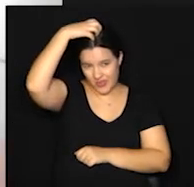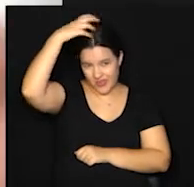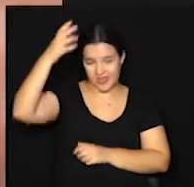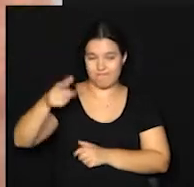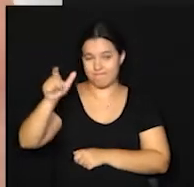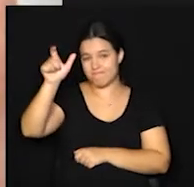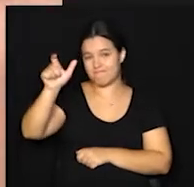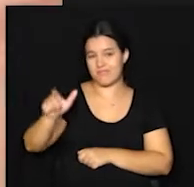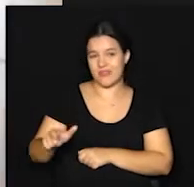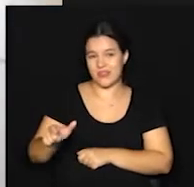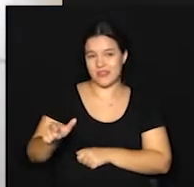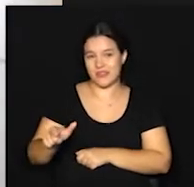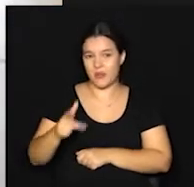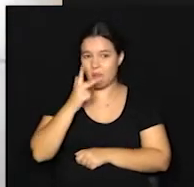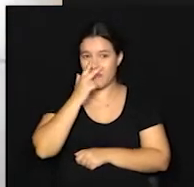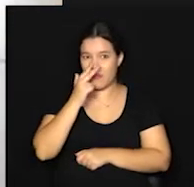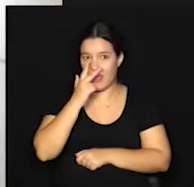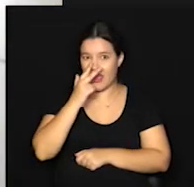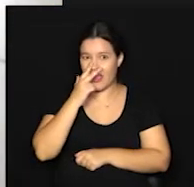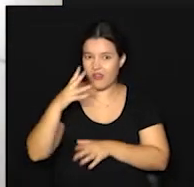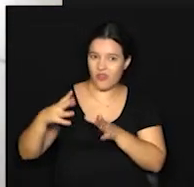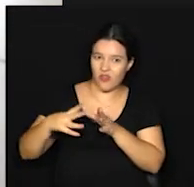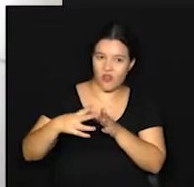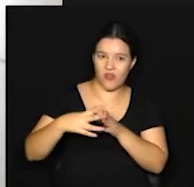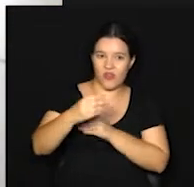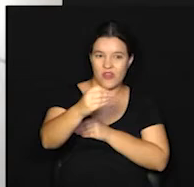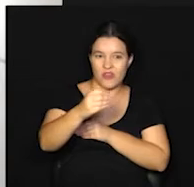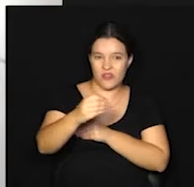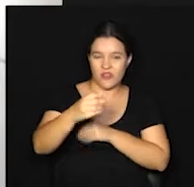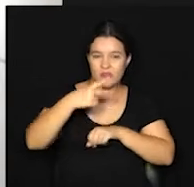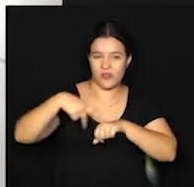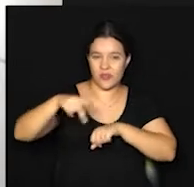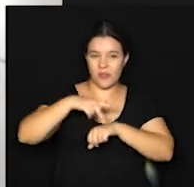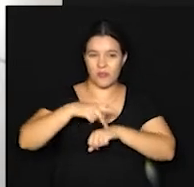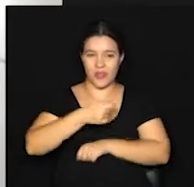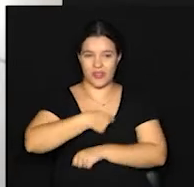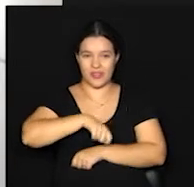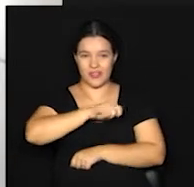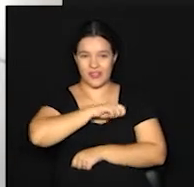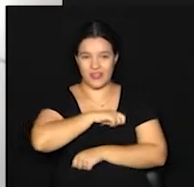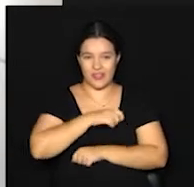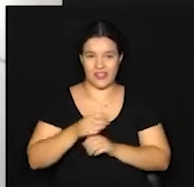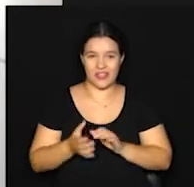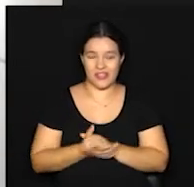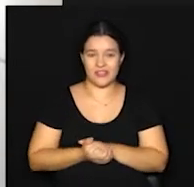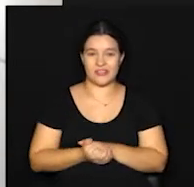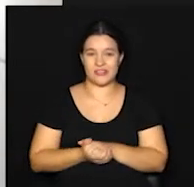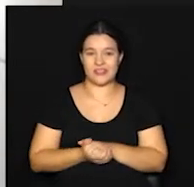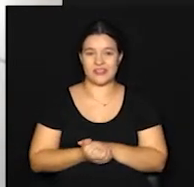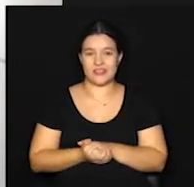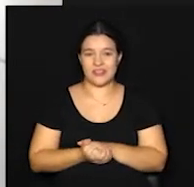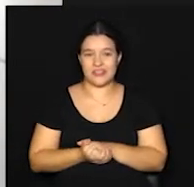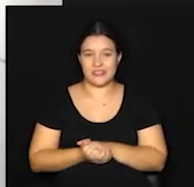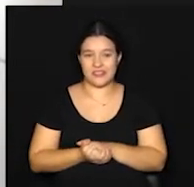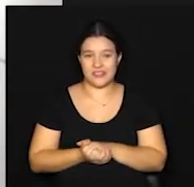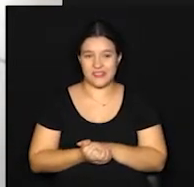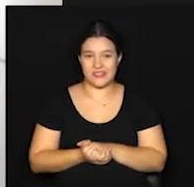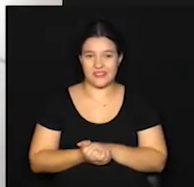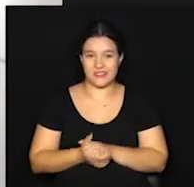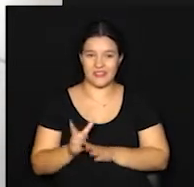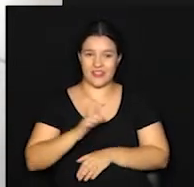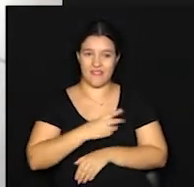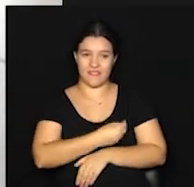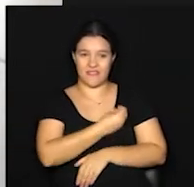vamos dizer, fugiu, né, do seu país, que é a Espanha, né, o rei emérito, está em